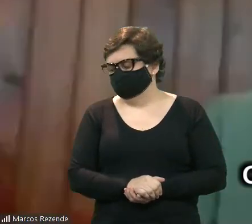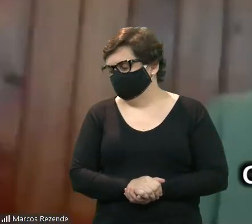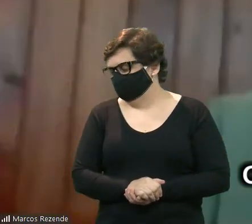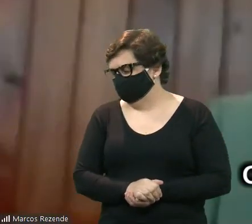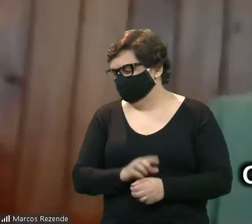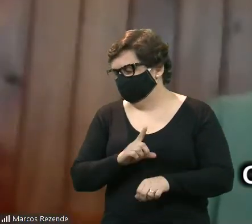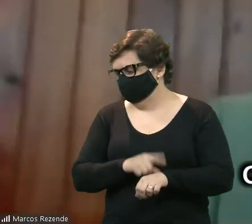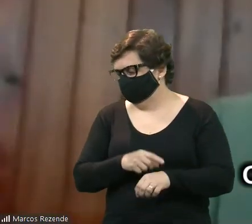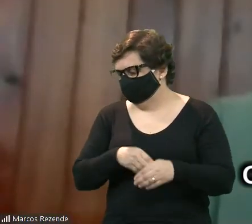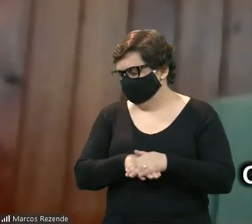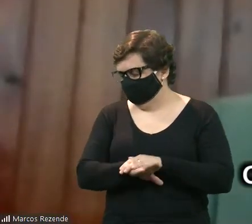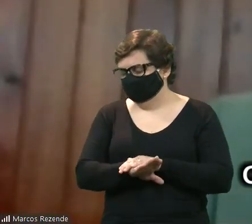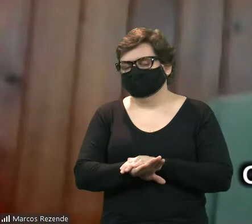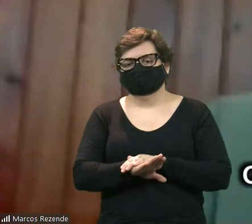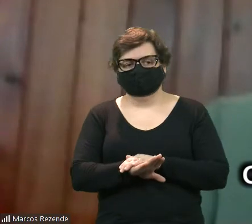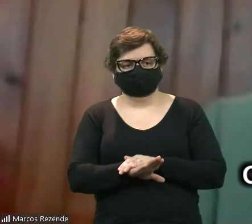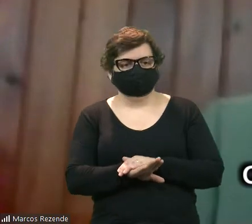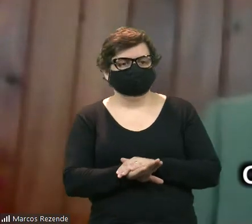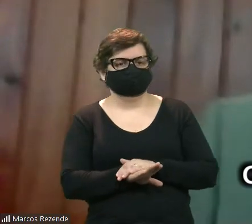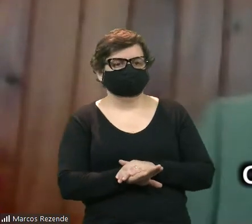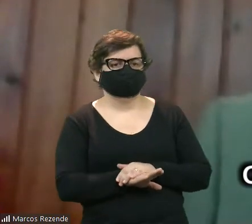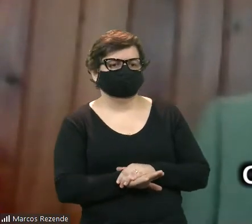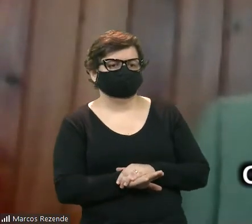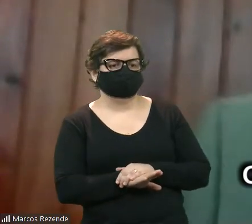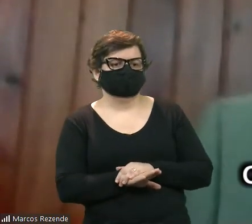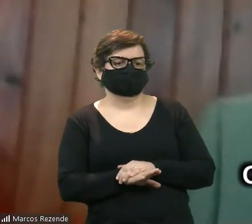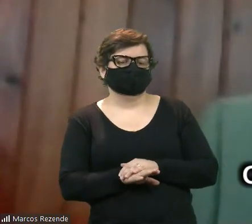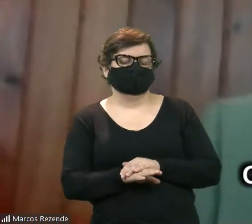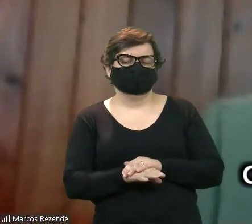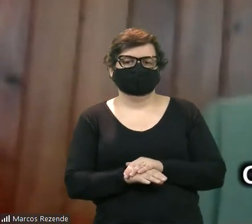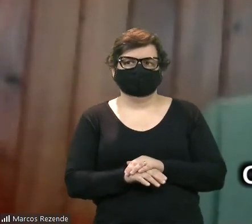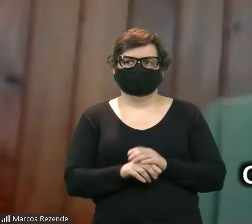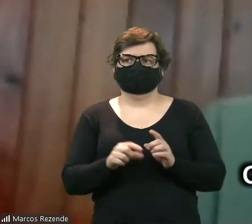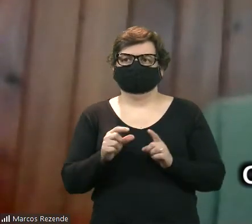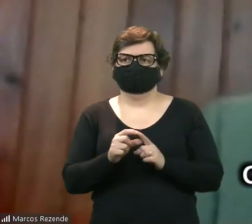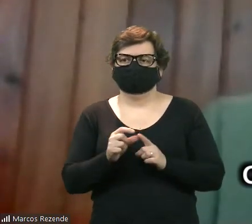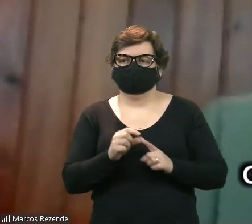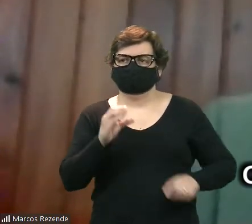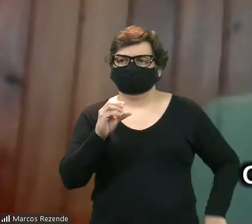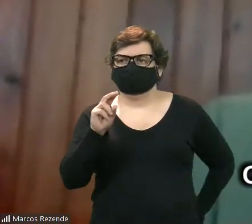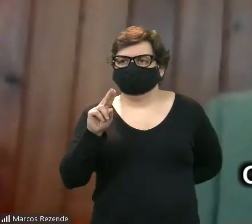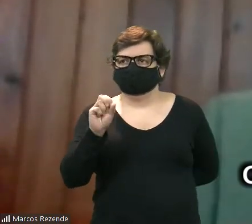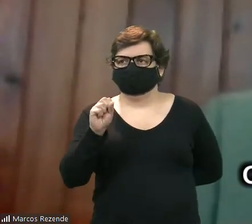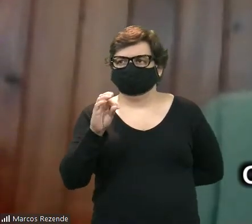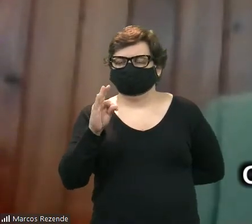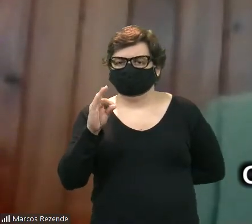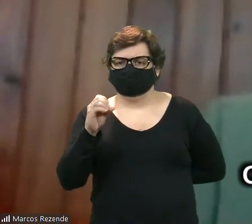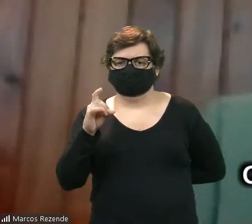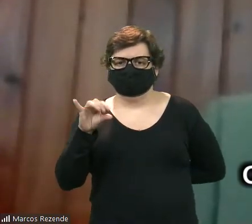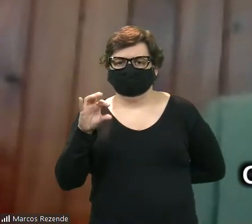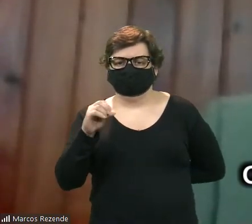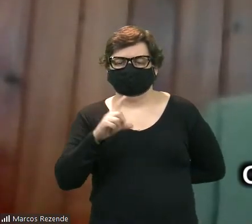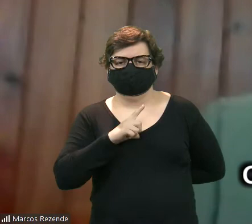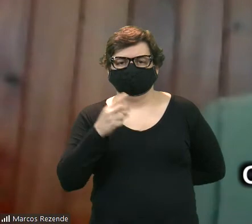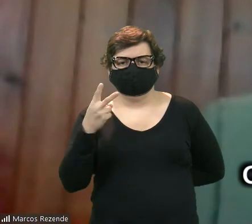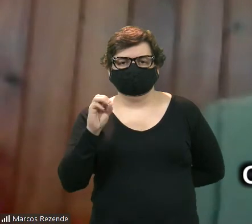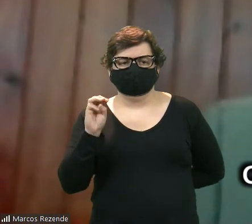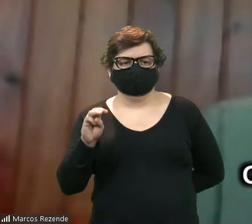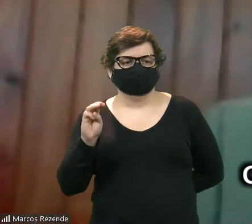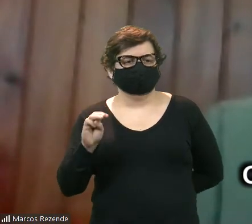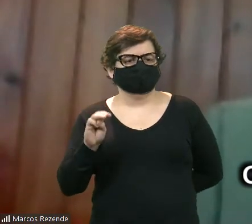Tempo de Vossa Excelência será preservado. Pede a palavra o vereador Marcos Custódio, que a dispõe por 20